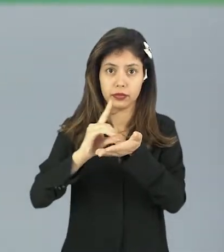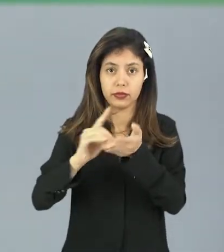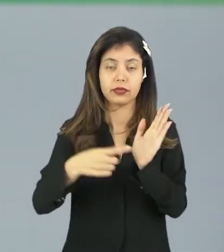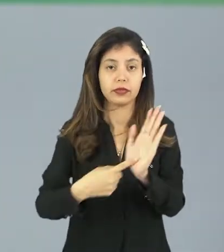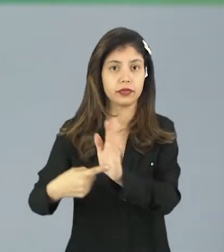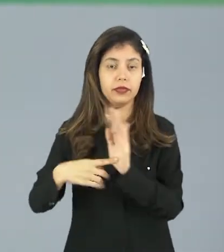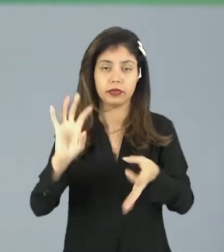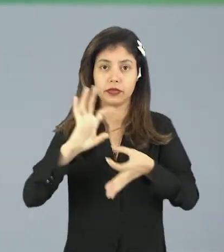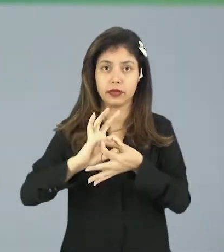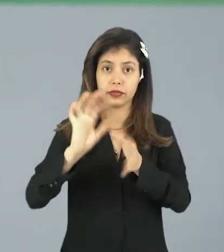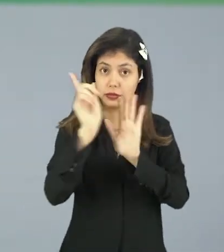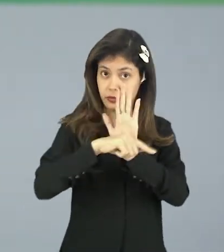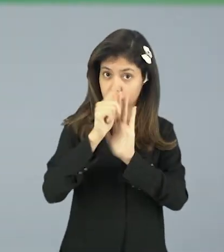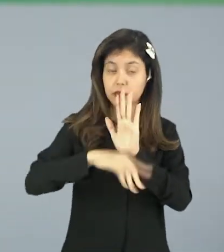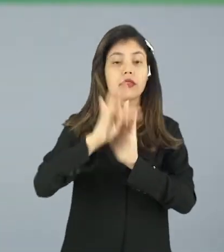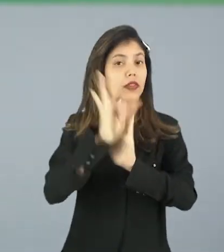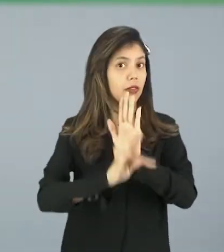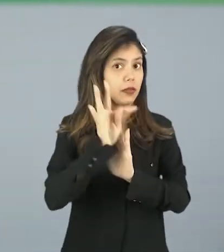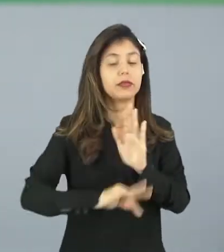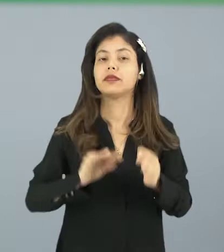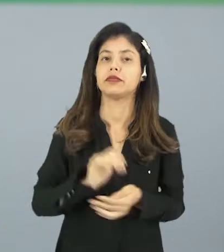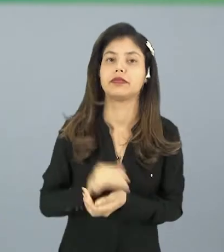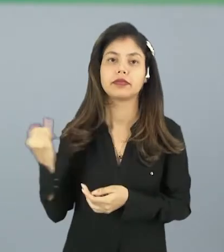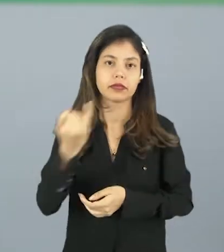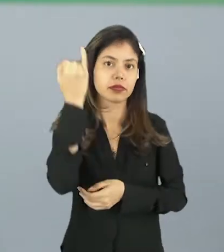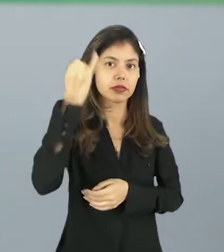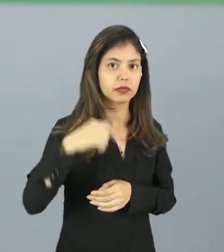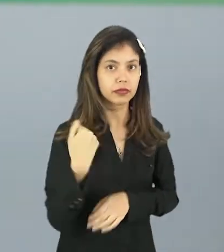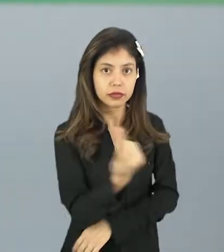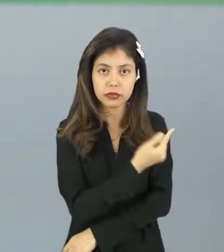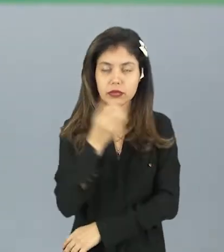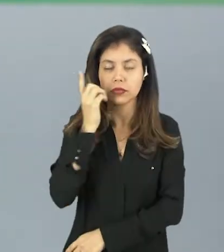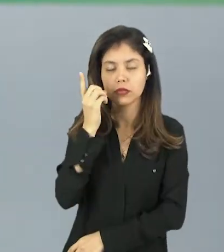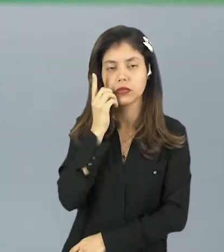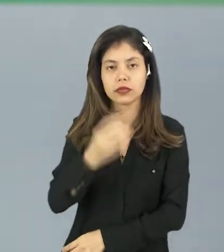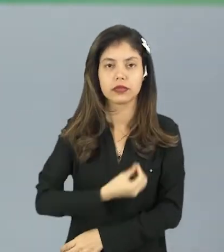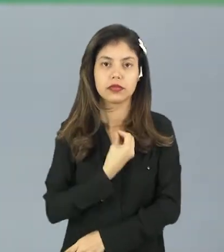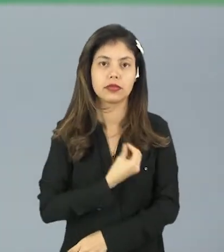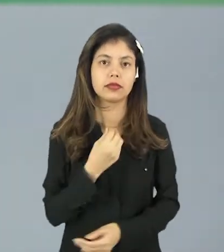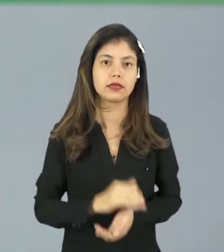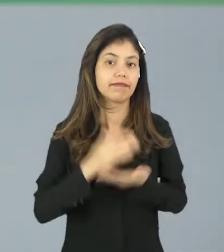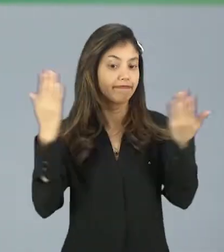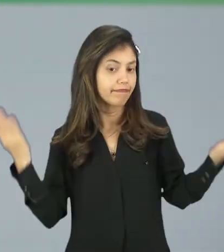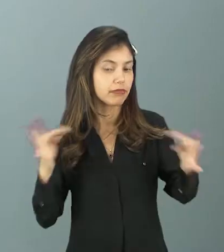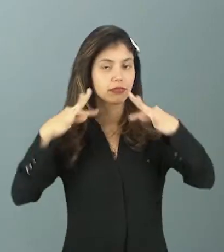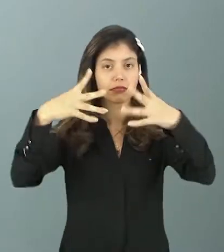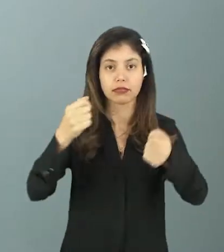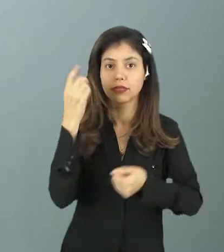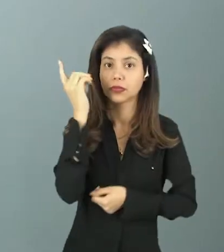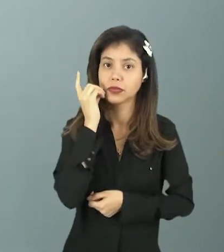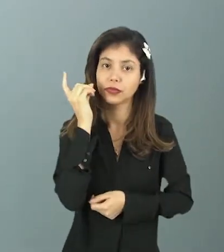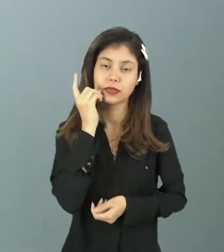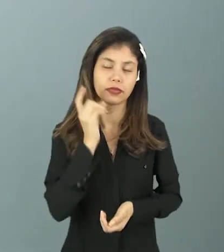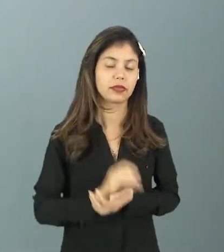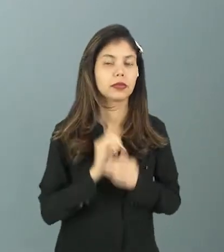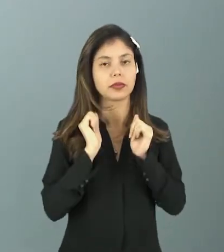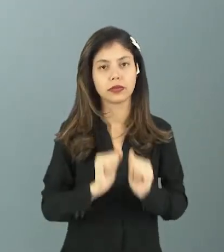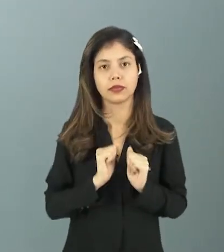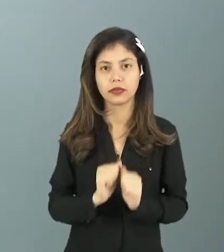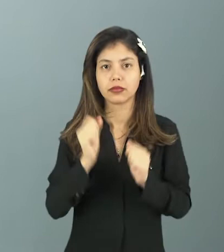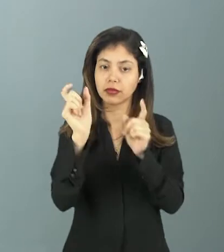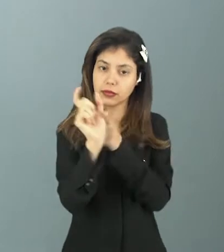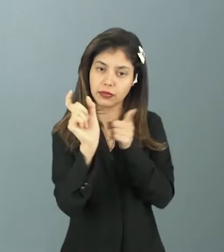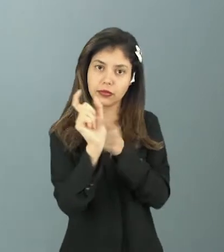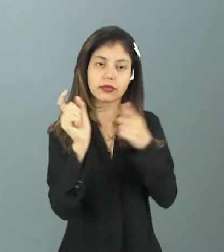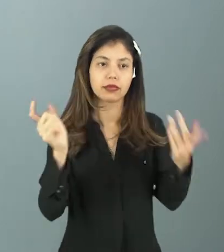gênero textual e a sua importância para o nosso dia a dia, para a nossa vida, tá bom? Afinal, todos os dias a gente pode se deparar com